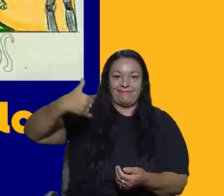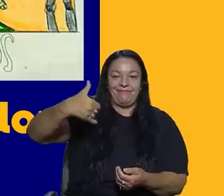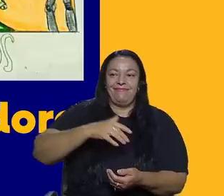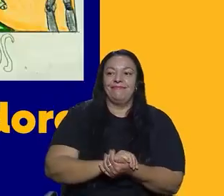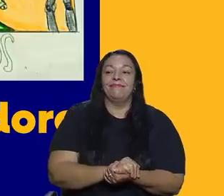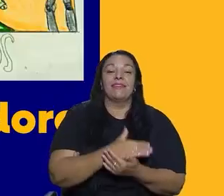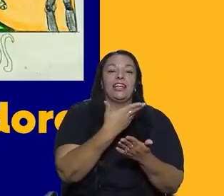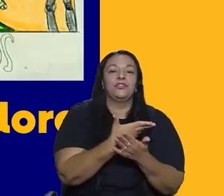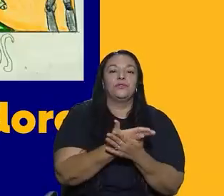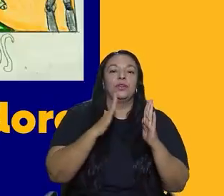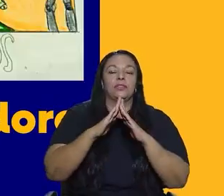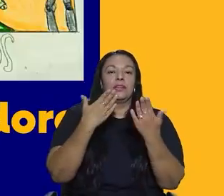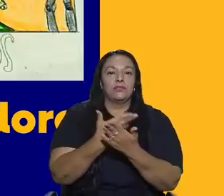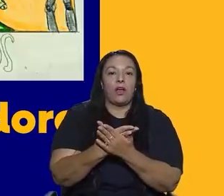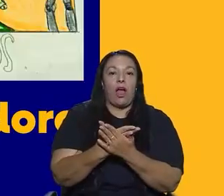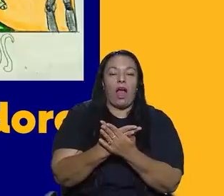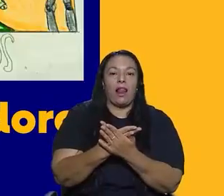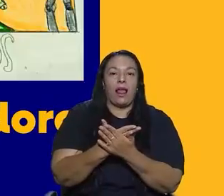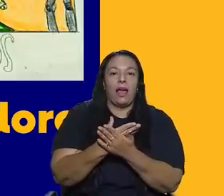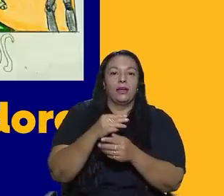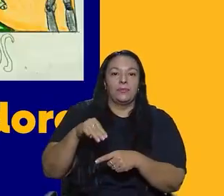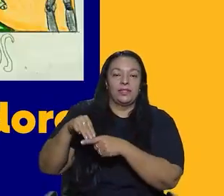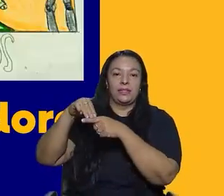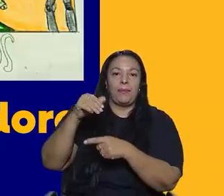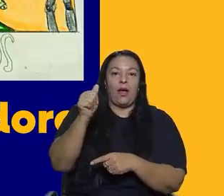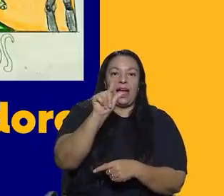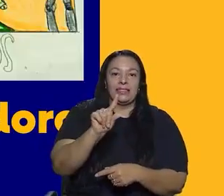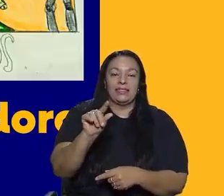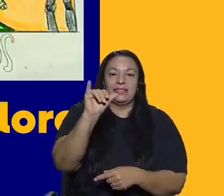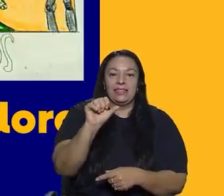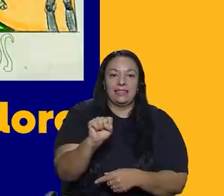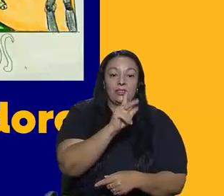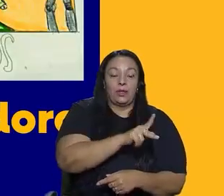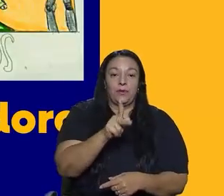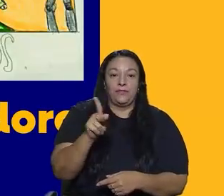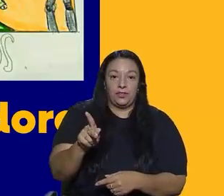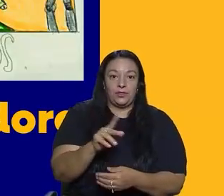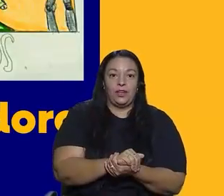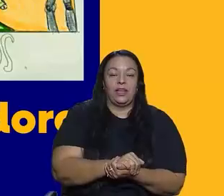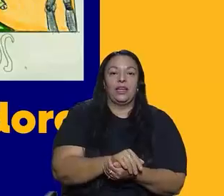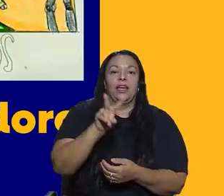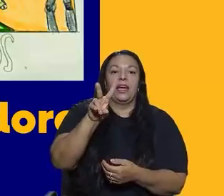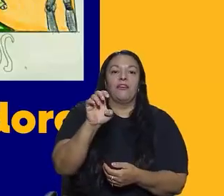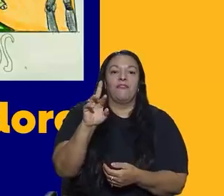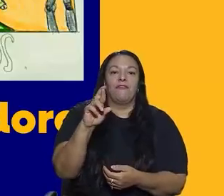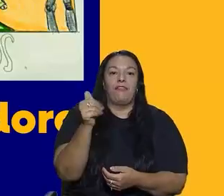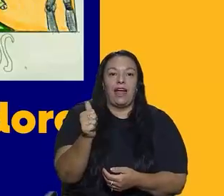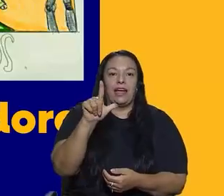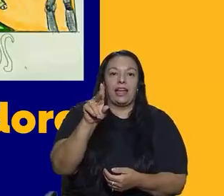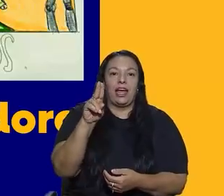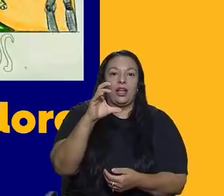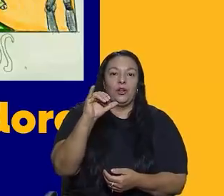E ele estuda na Escola Municipal Aziz J. Chaer, e sua professora é a Vera Lúcia